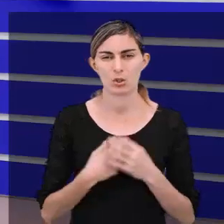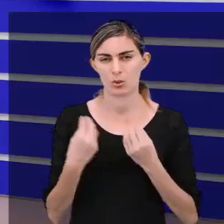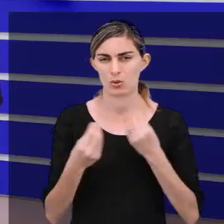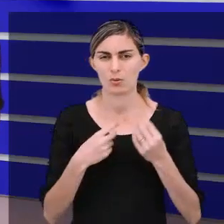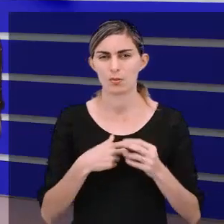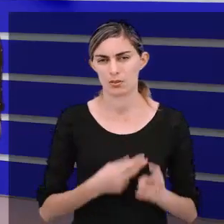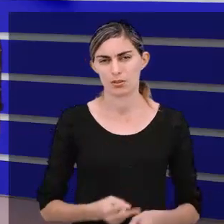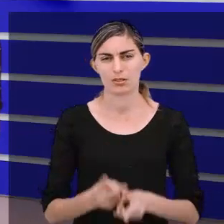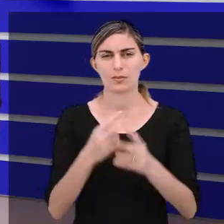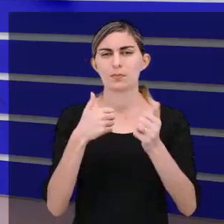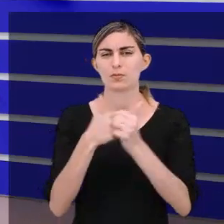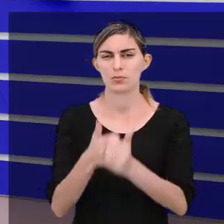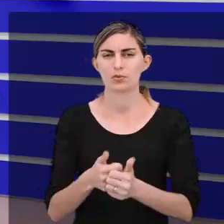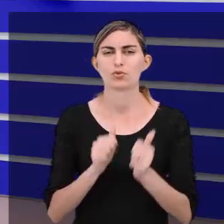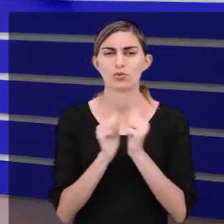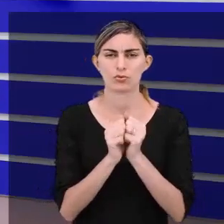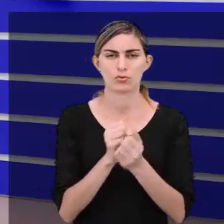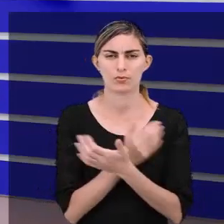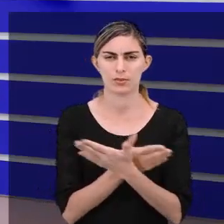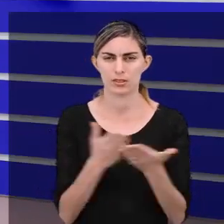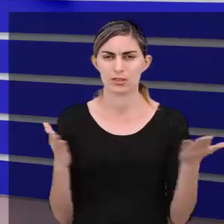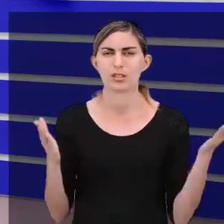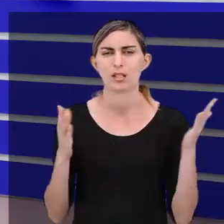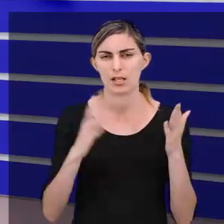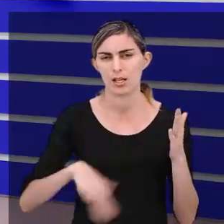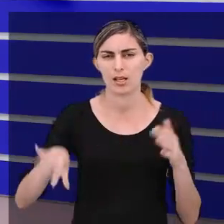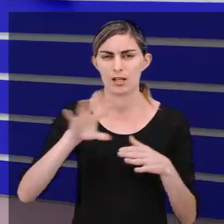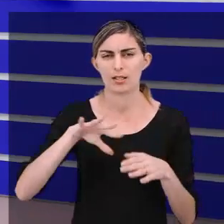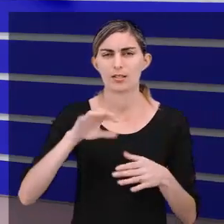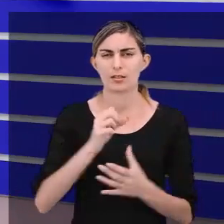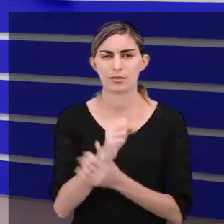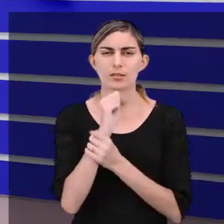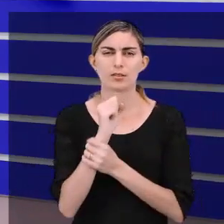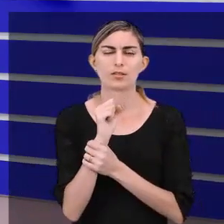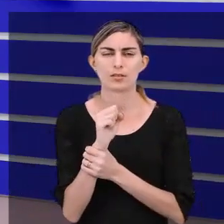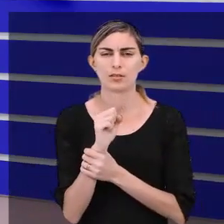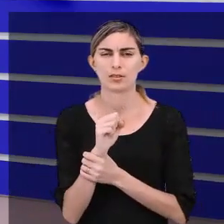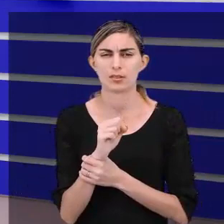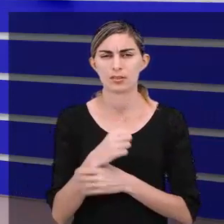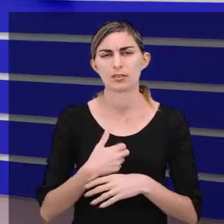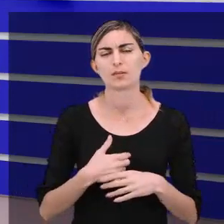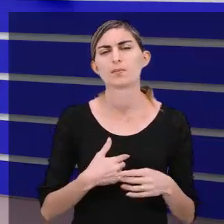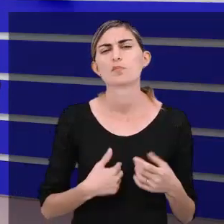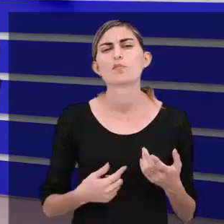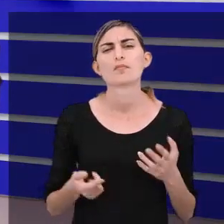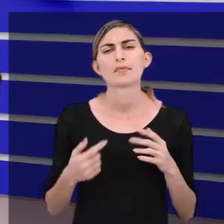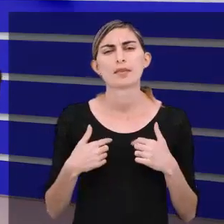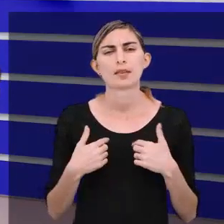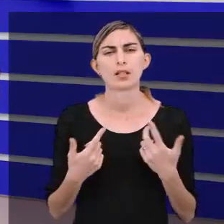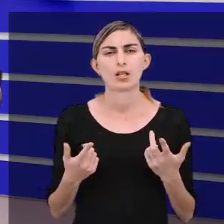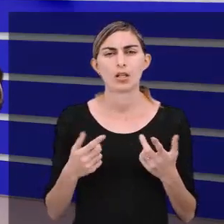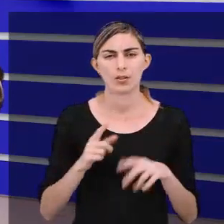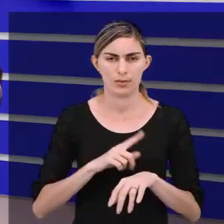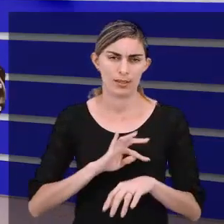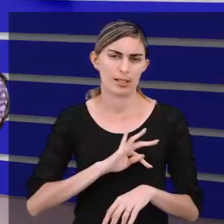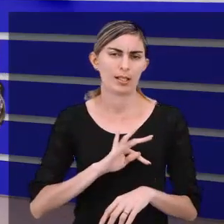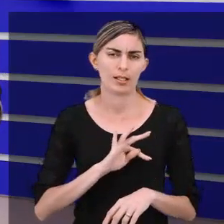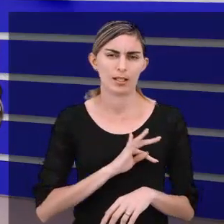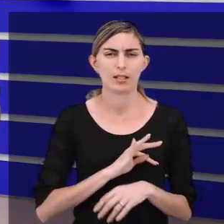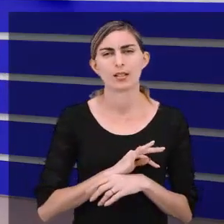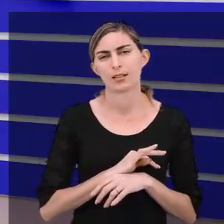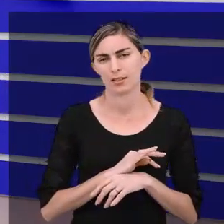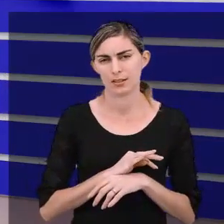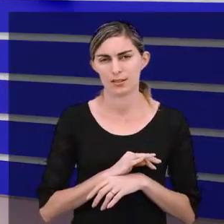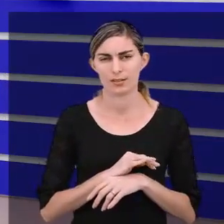estive sempre muito próxima dessa área de segurança, como eu disse inicialmente, já repeti, mas vou dizer outra vez, o técnico é um